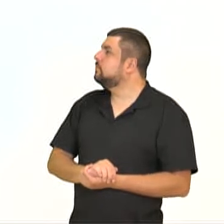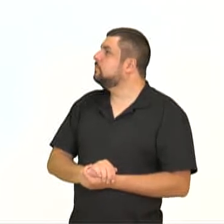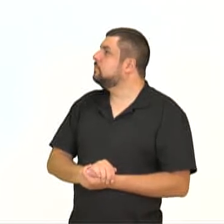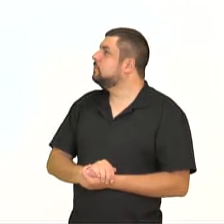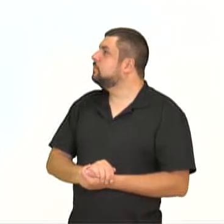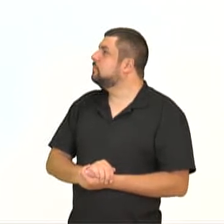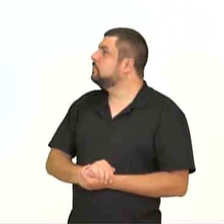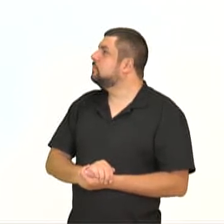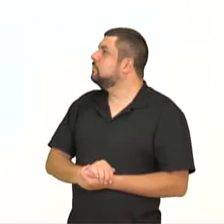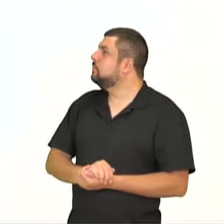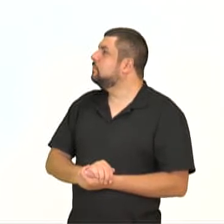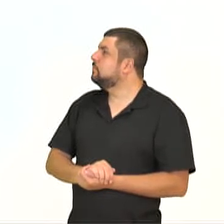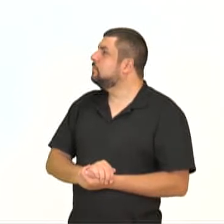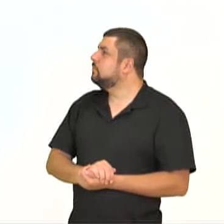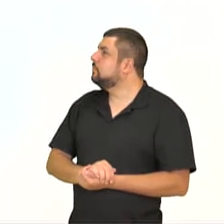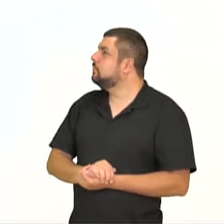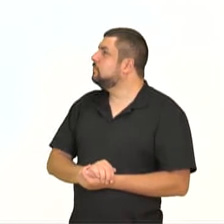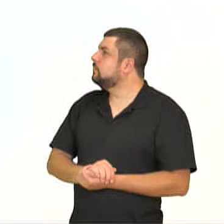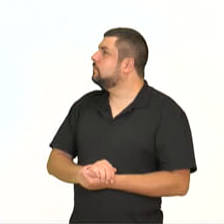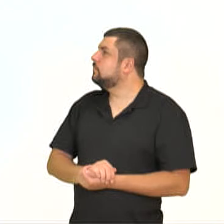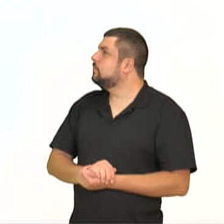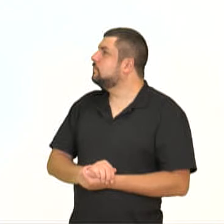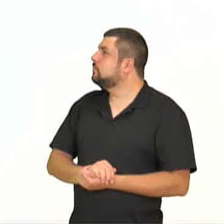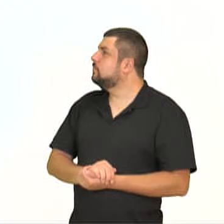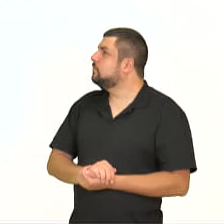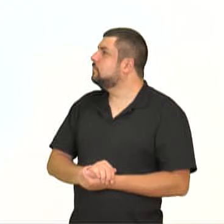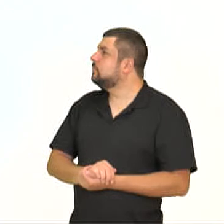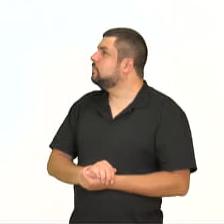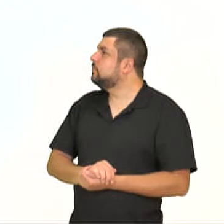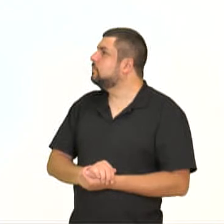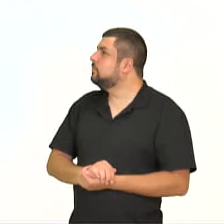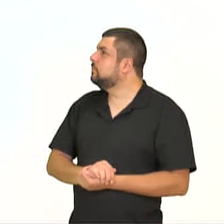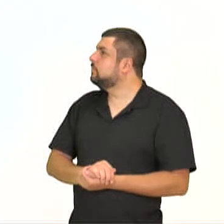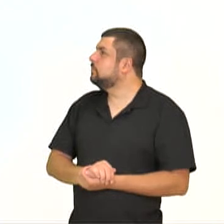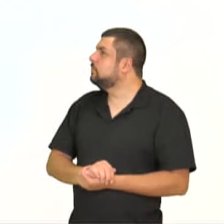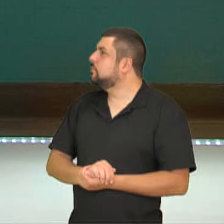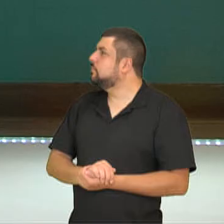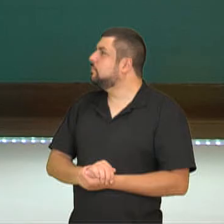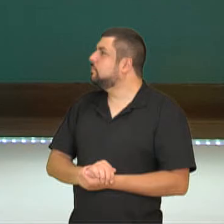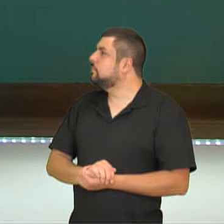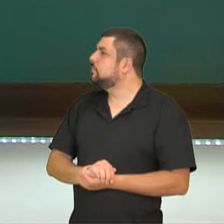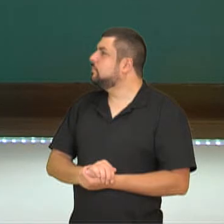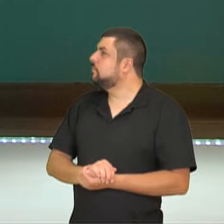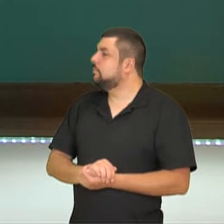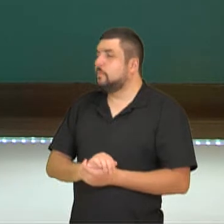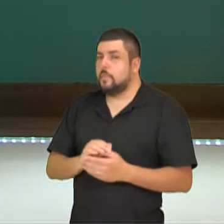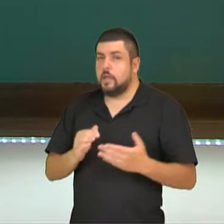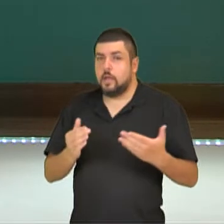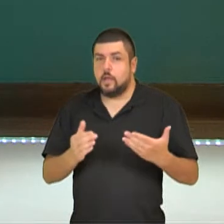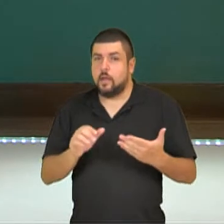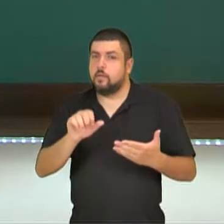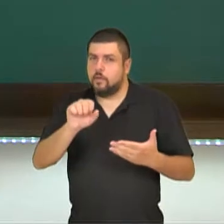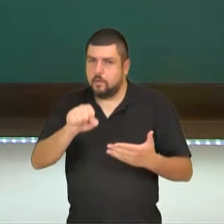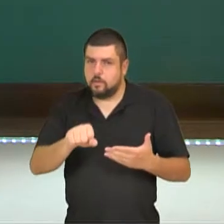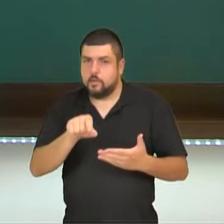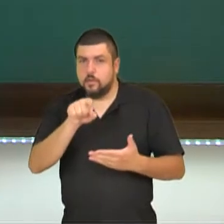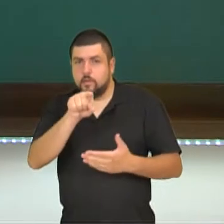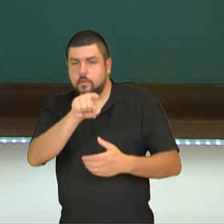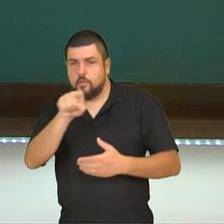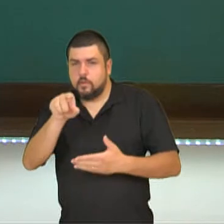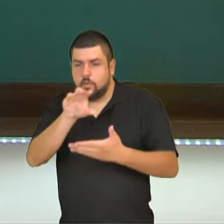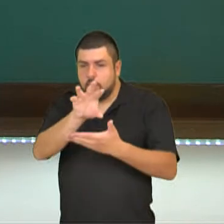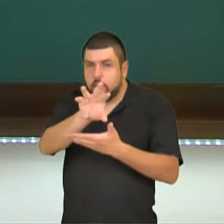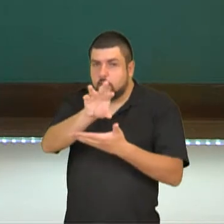mal gusto a qualquer, poder causar-lhe daño. Agora sim, vocês têm que copiar no caderno